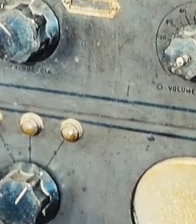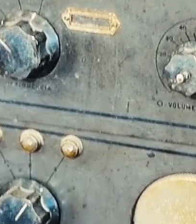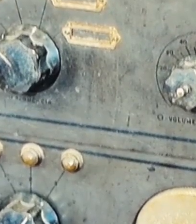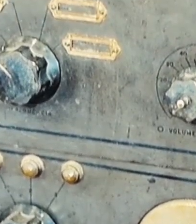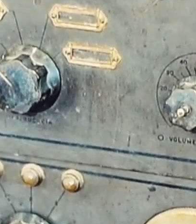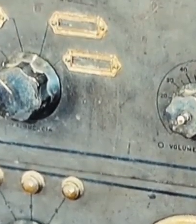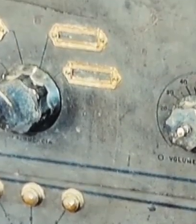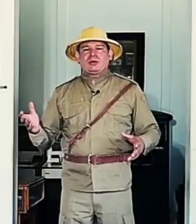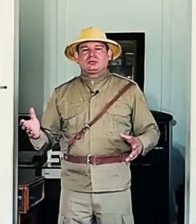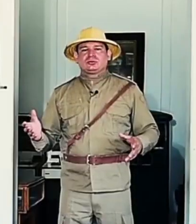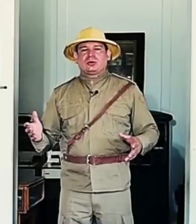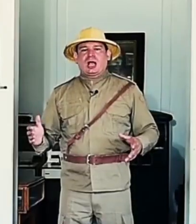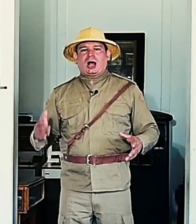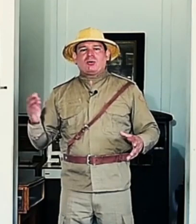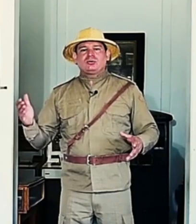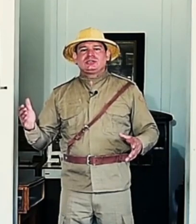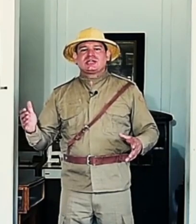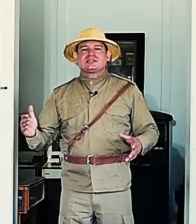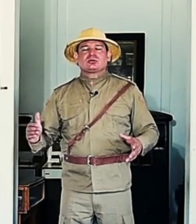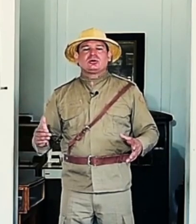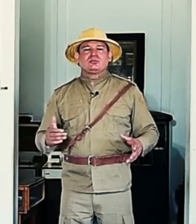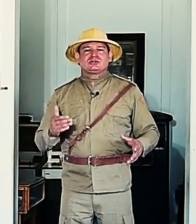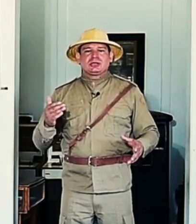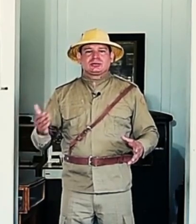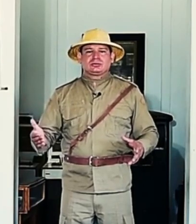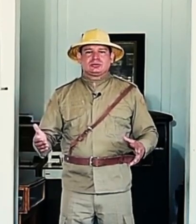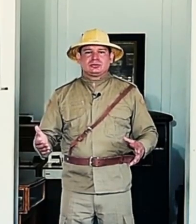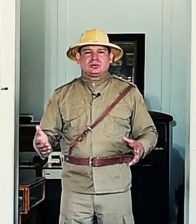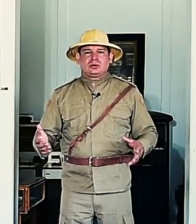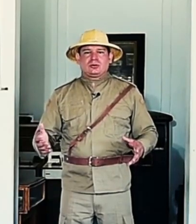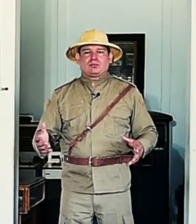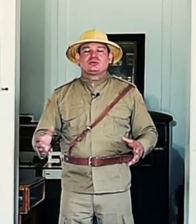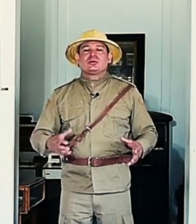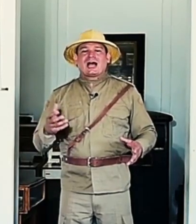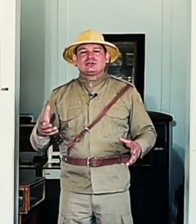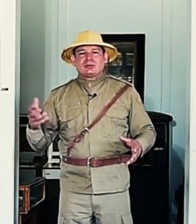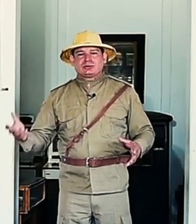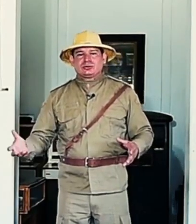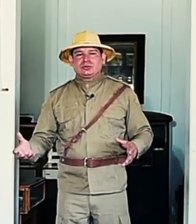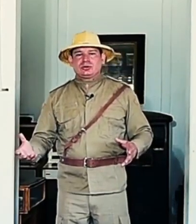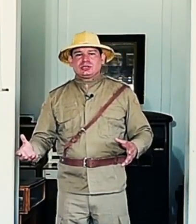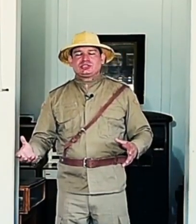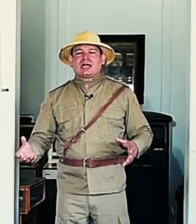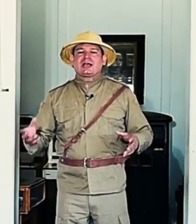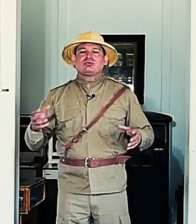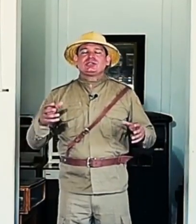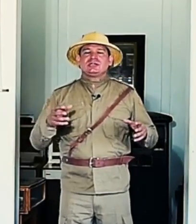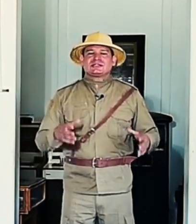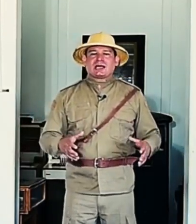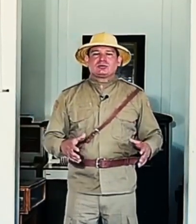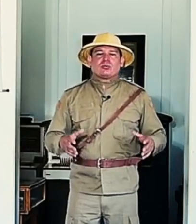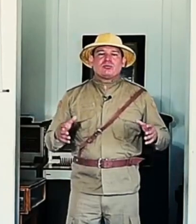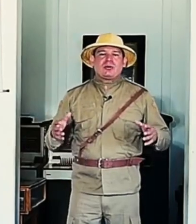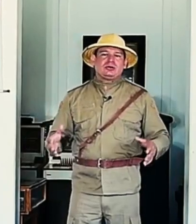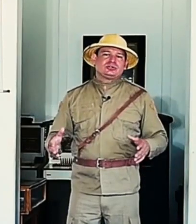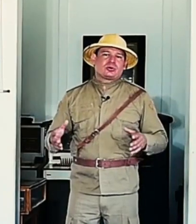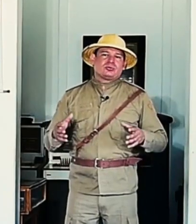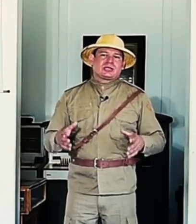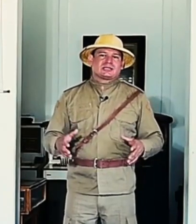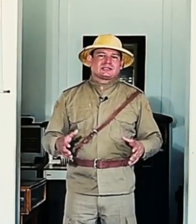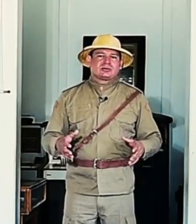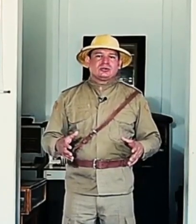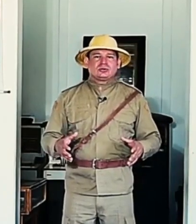sair dessa região em busca de outros meios econômicos de sobrevivência. Vocês observam que durante a década